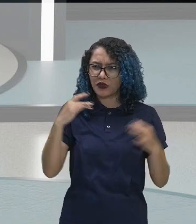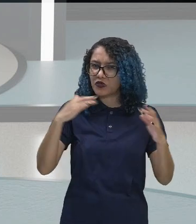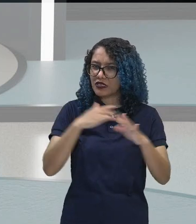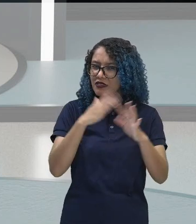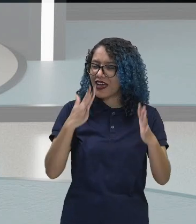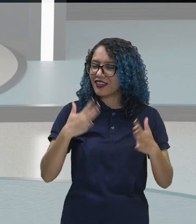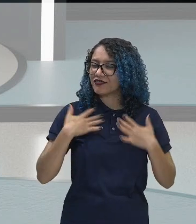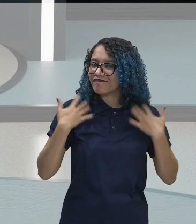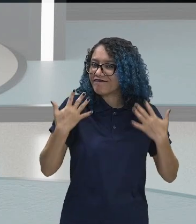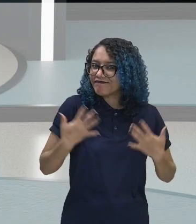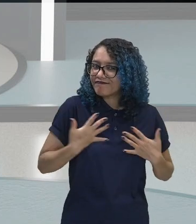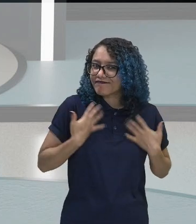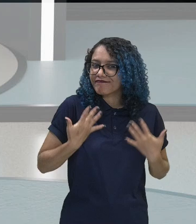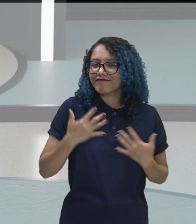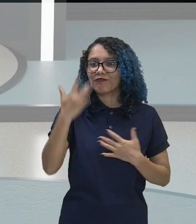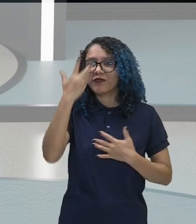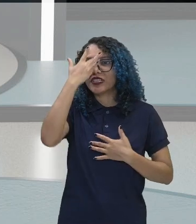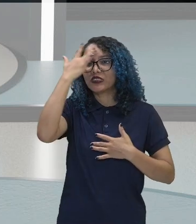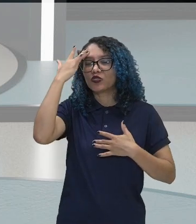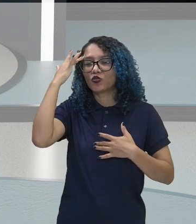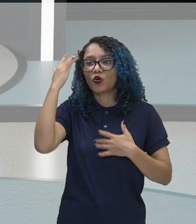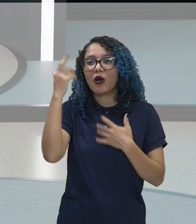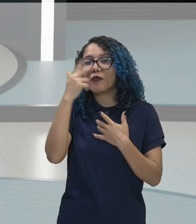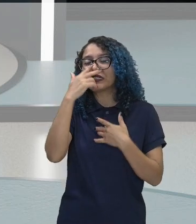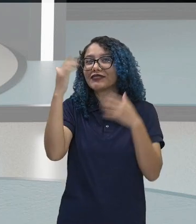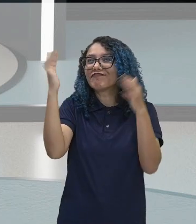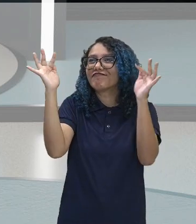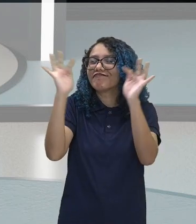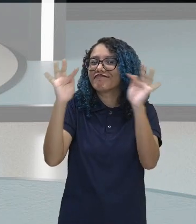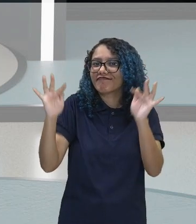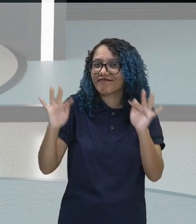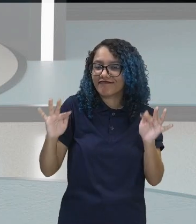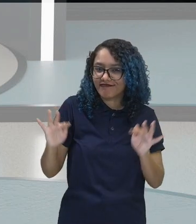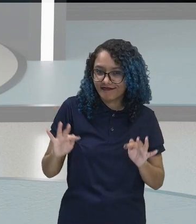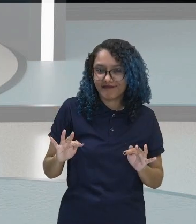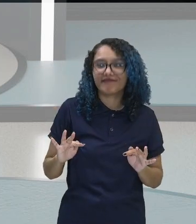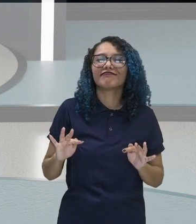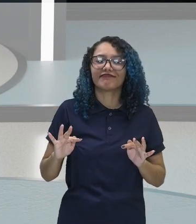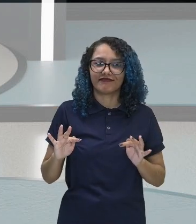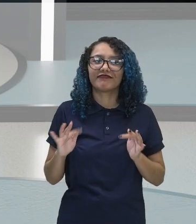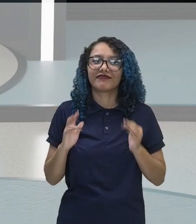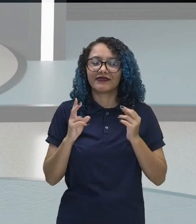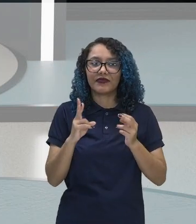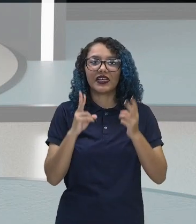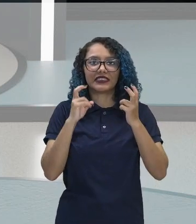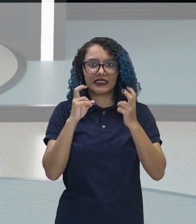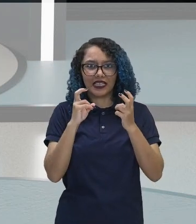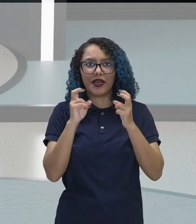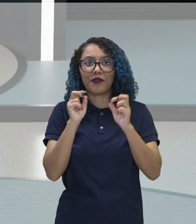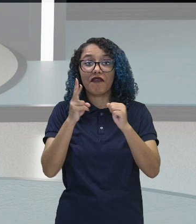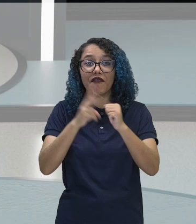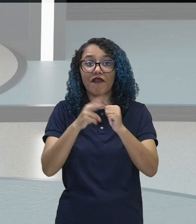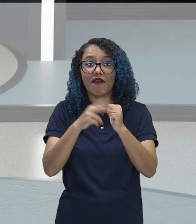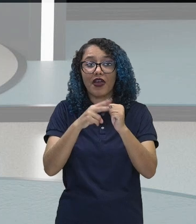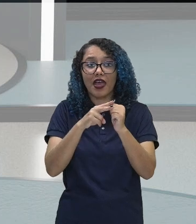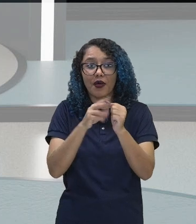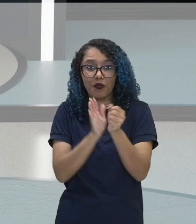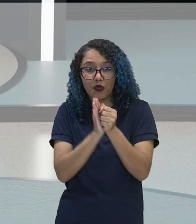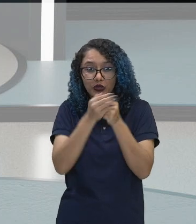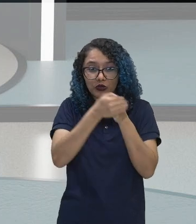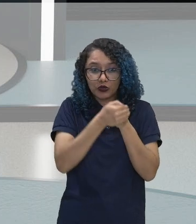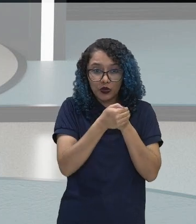as pessoas pareciam mais felizes. Então você percebe a omissão do verbo. Isto é